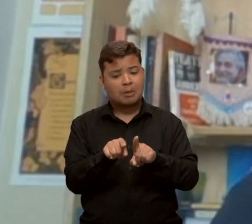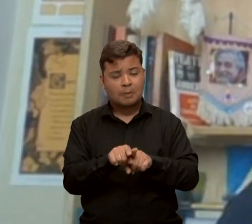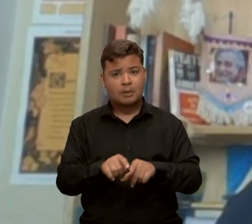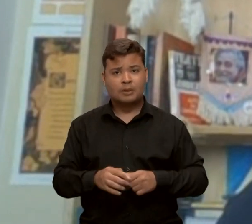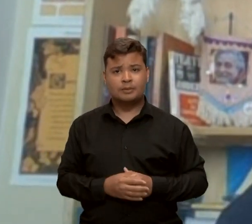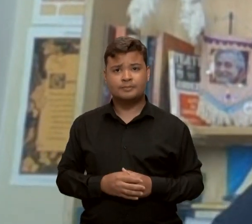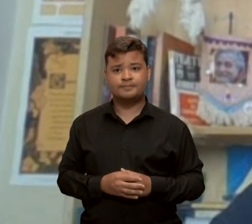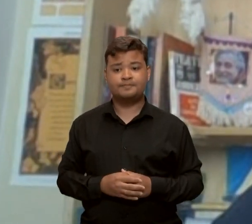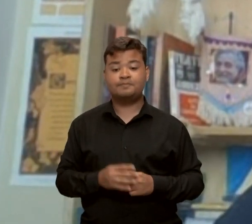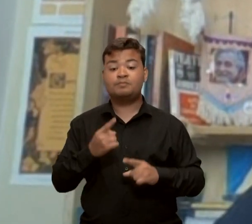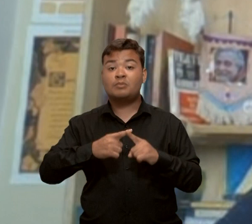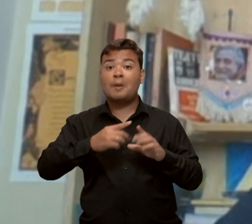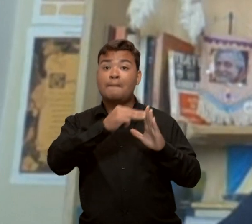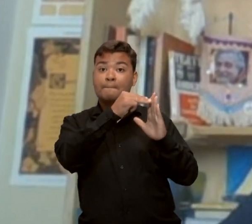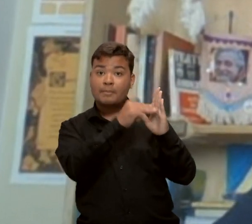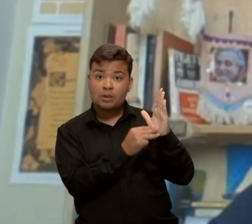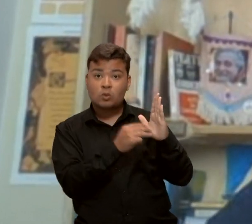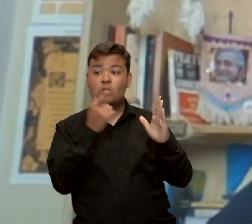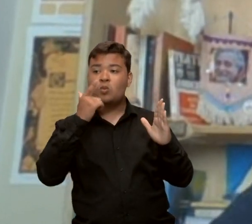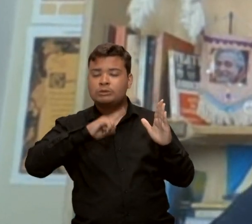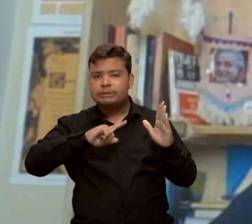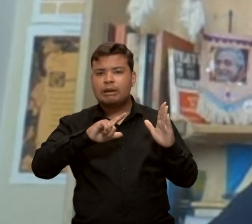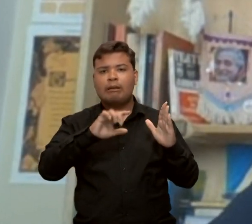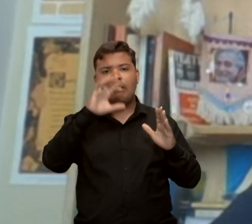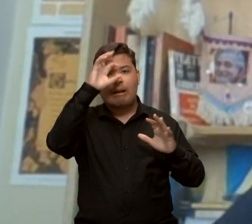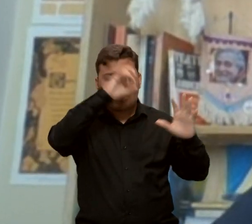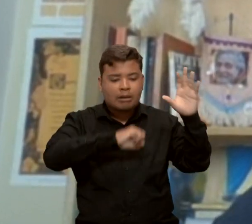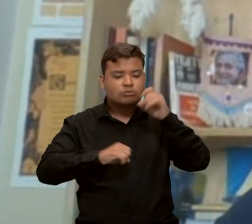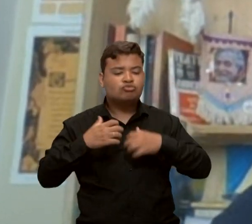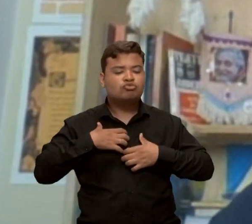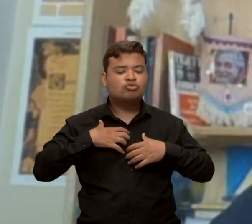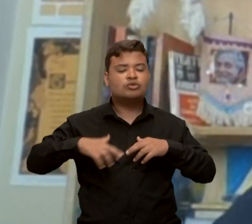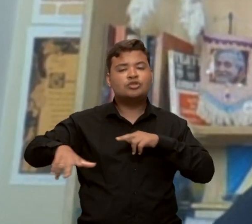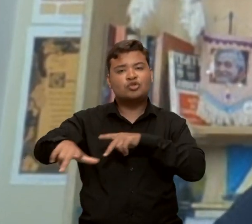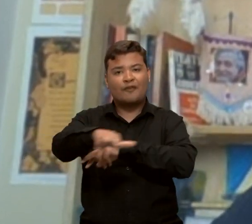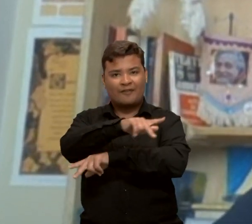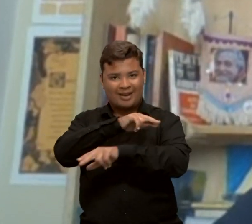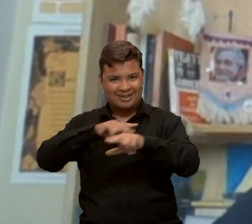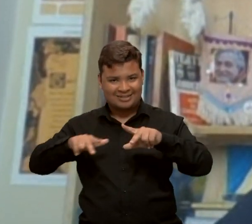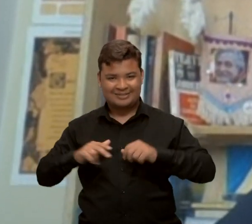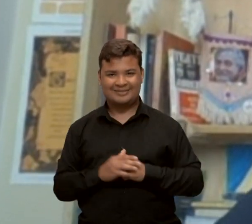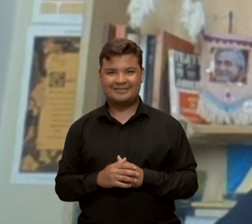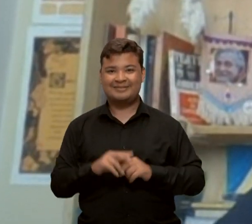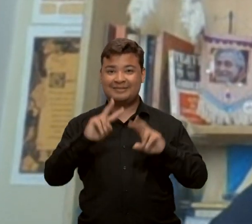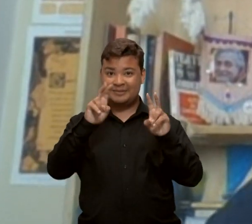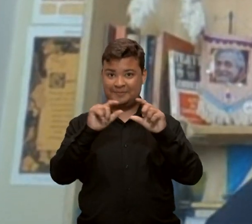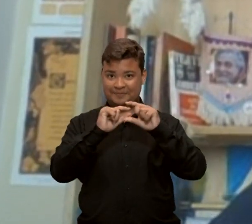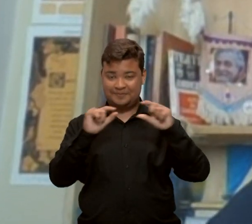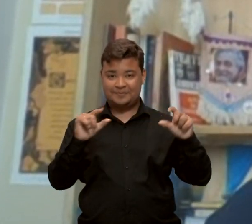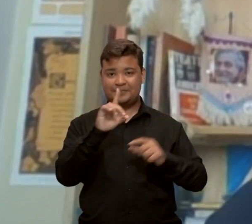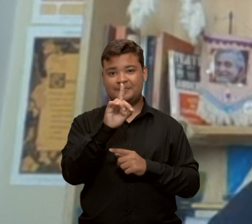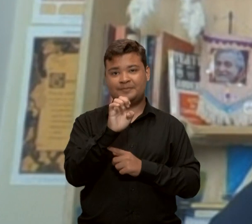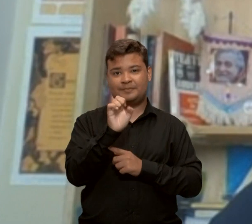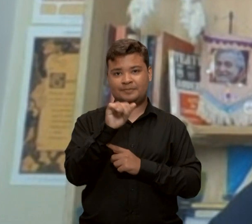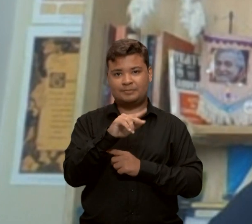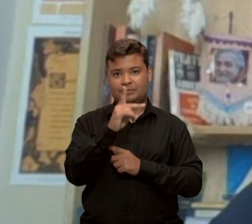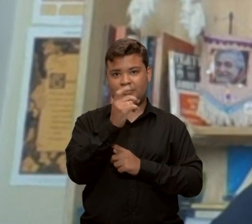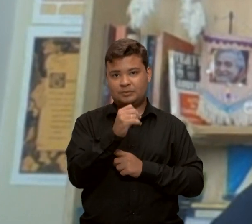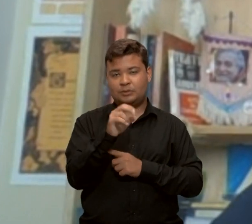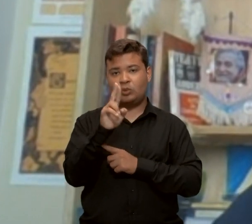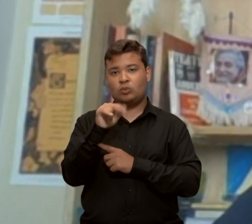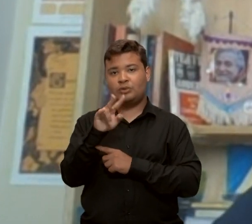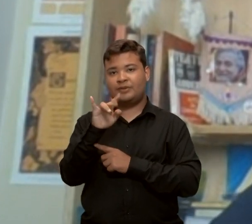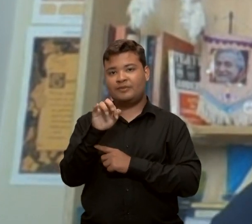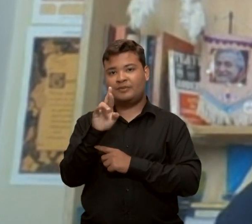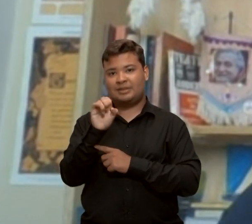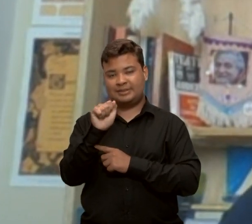alcançam as variadas formas de aprender, que a gente chama de desenho universal, quando a gente estuda o ensino e a vivência com a pessoa com deficiência,